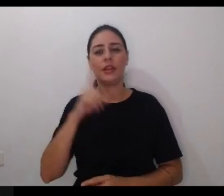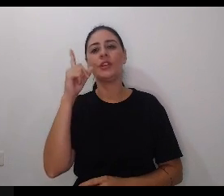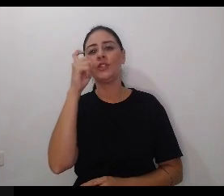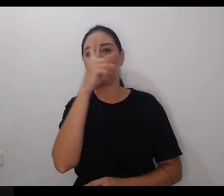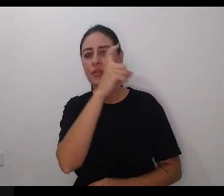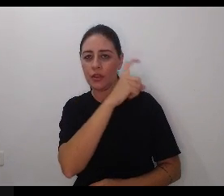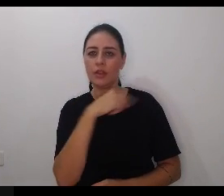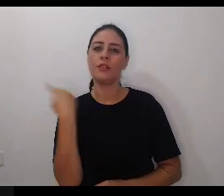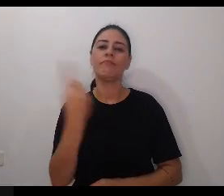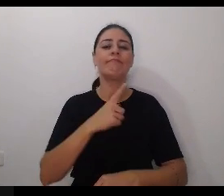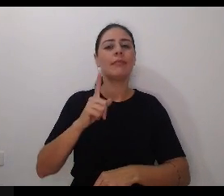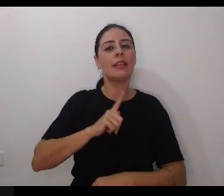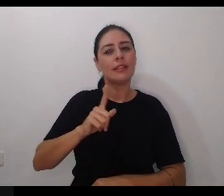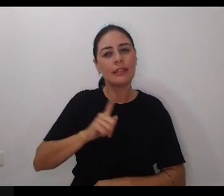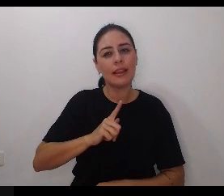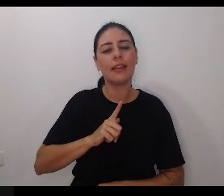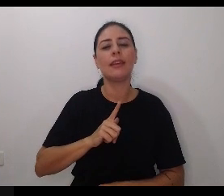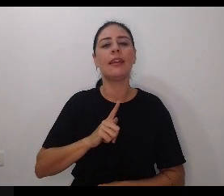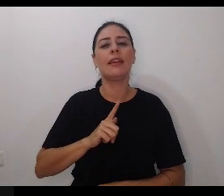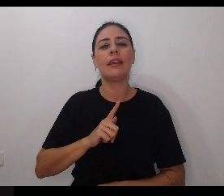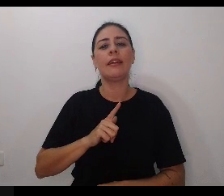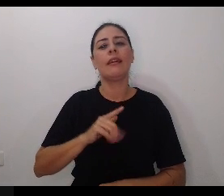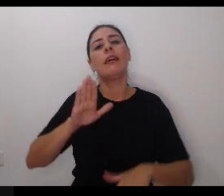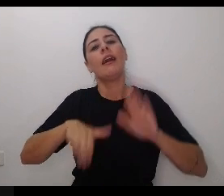precisar reconhecer e buscar ajuda.